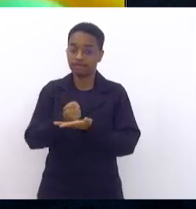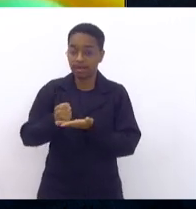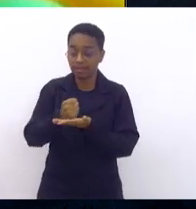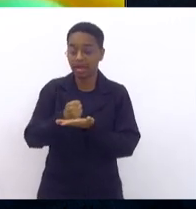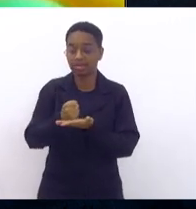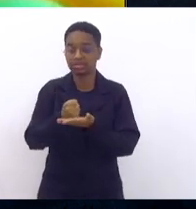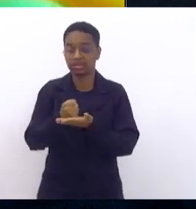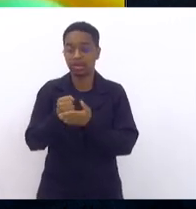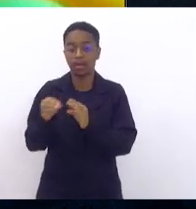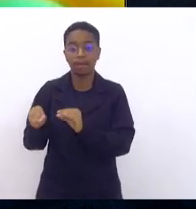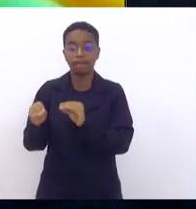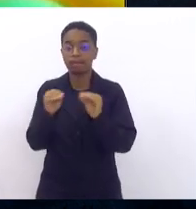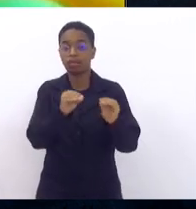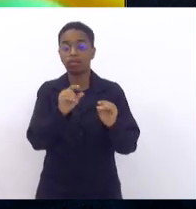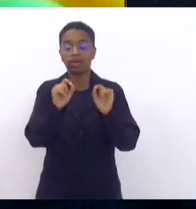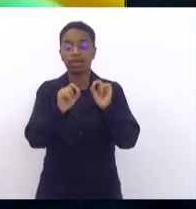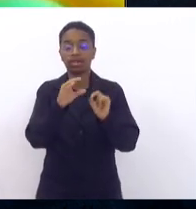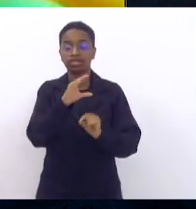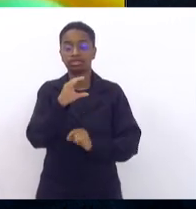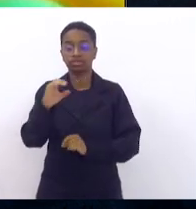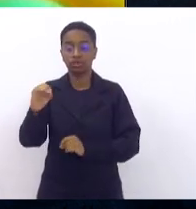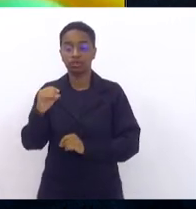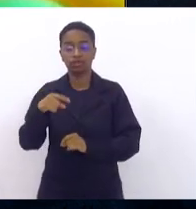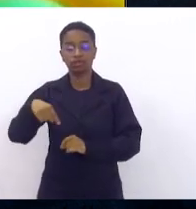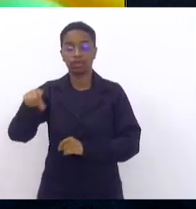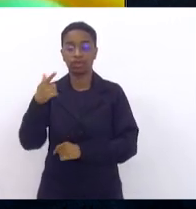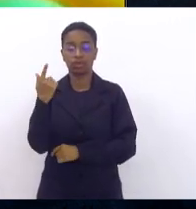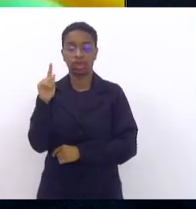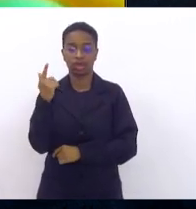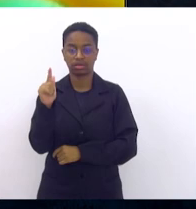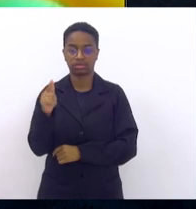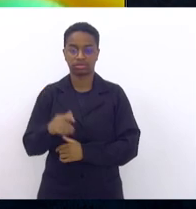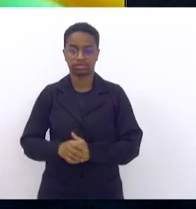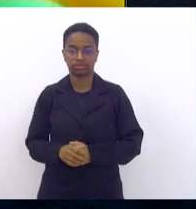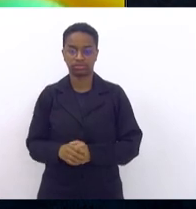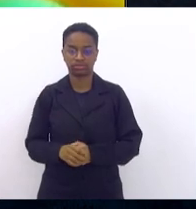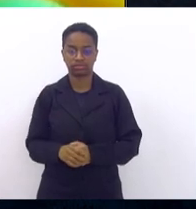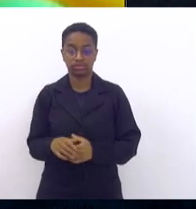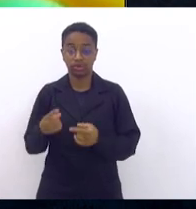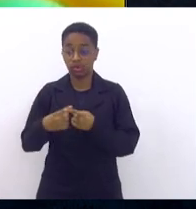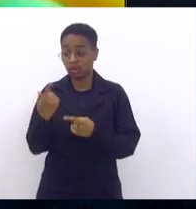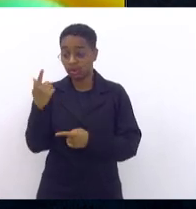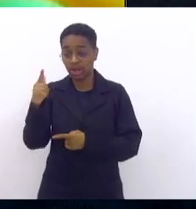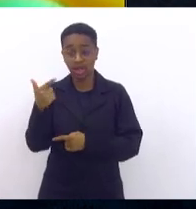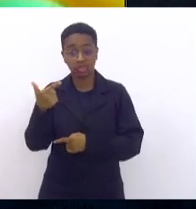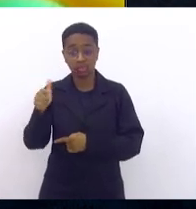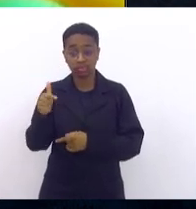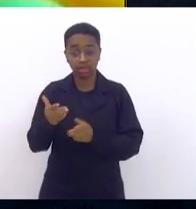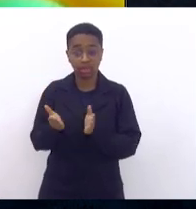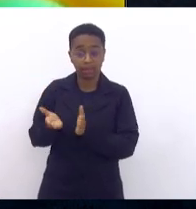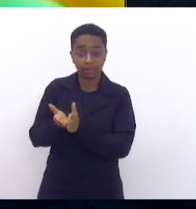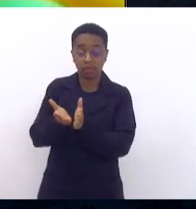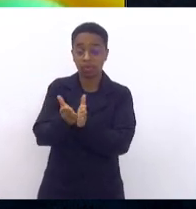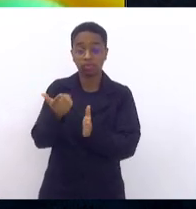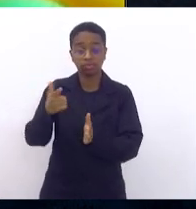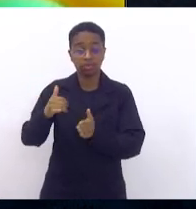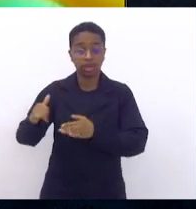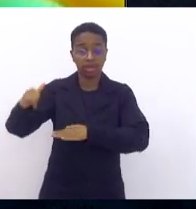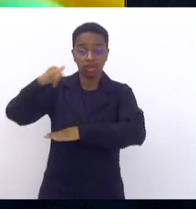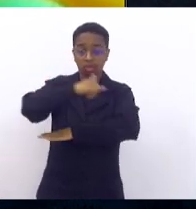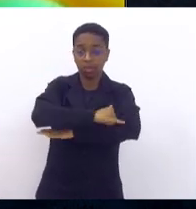se mudou para o centro-oeste foi para Goiás Goiás não tem porto não tem aeroporto Tem mercado